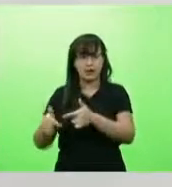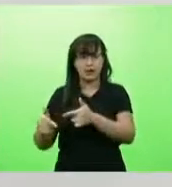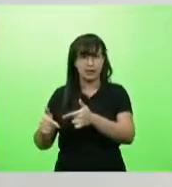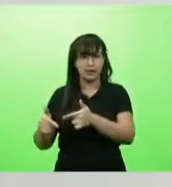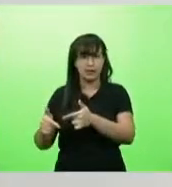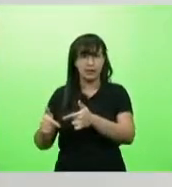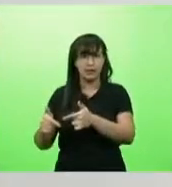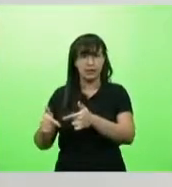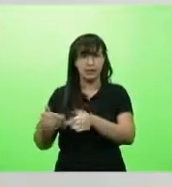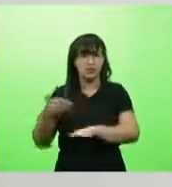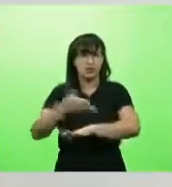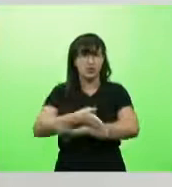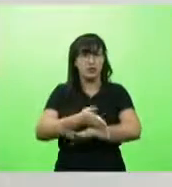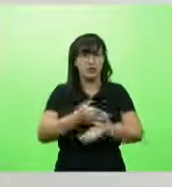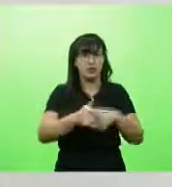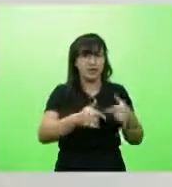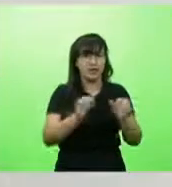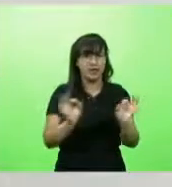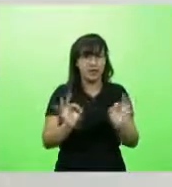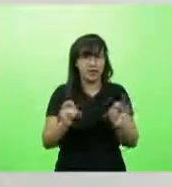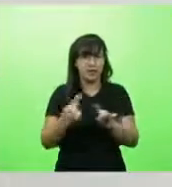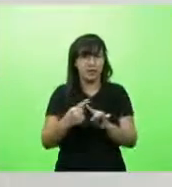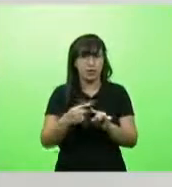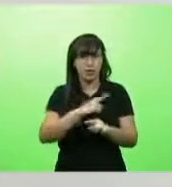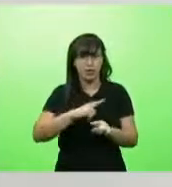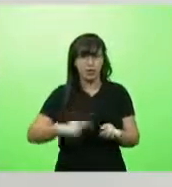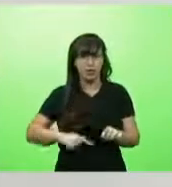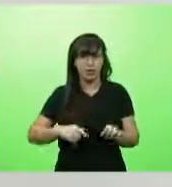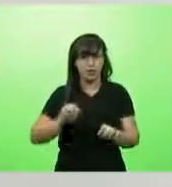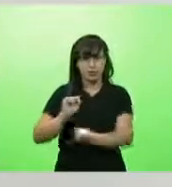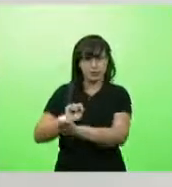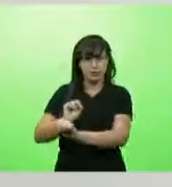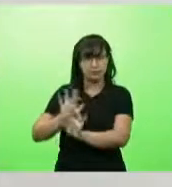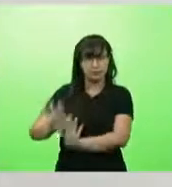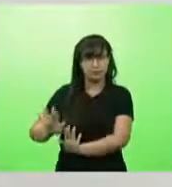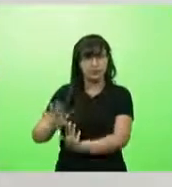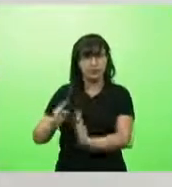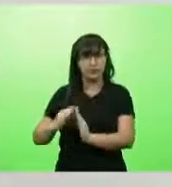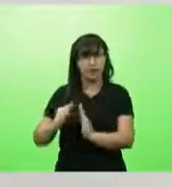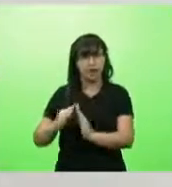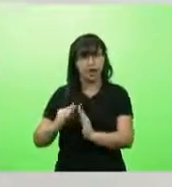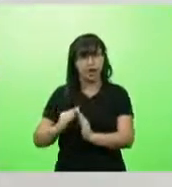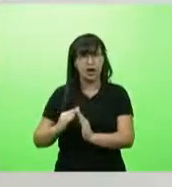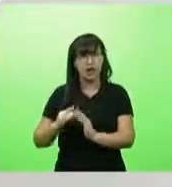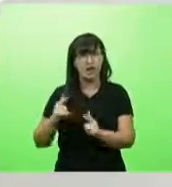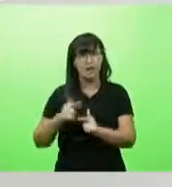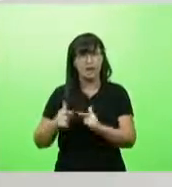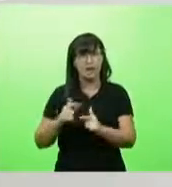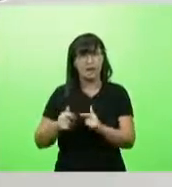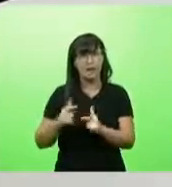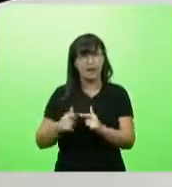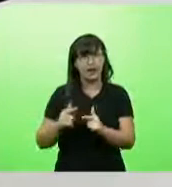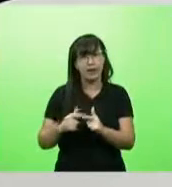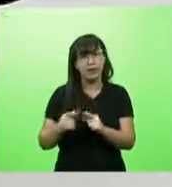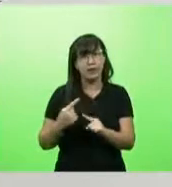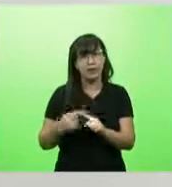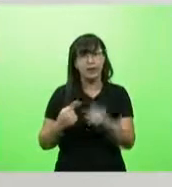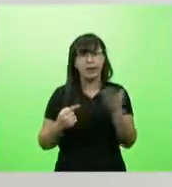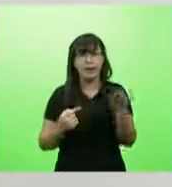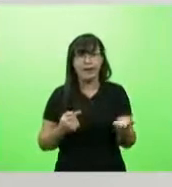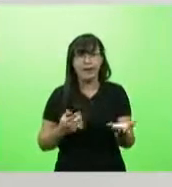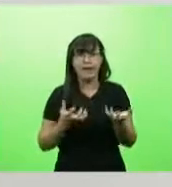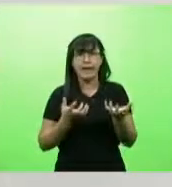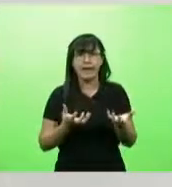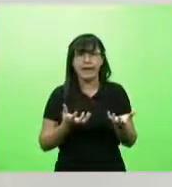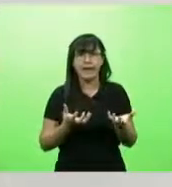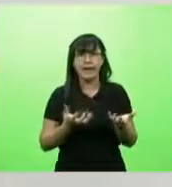não foi trabalhar porque o governo não deixou, está com um problema sério, porque o patrão quer descontar